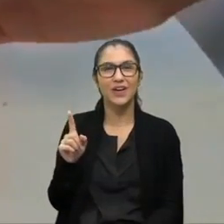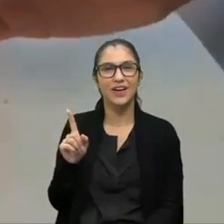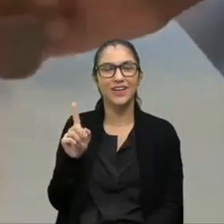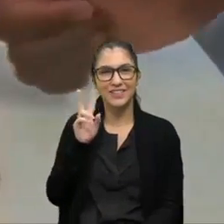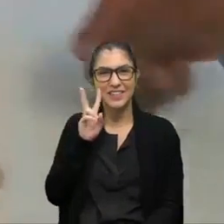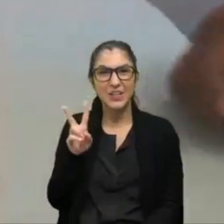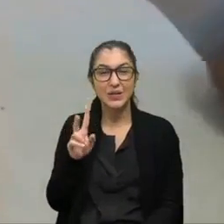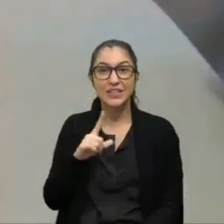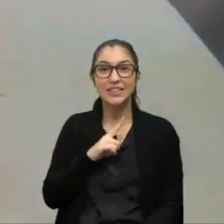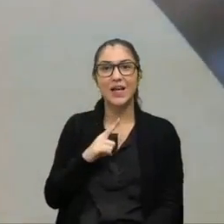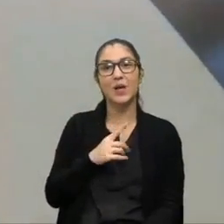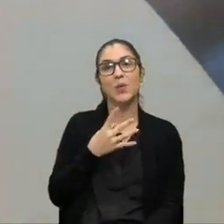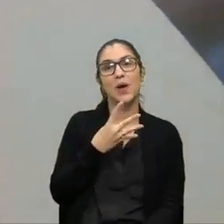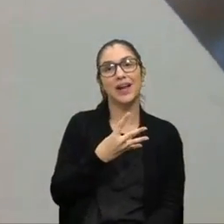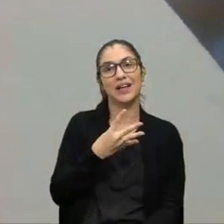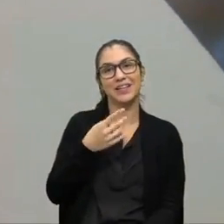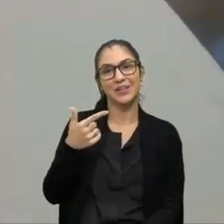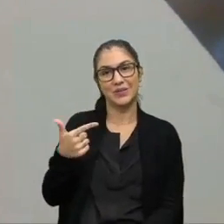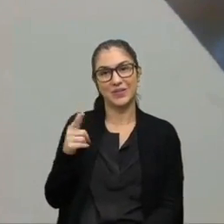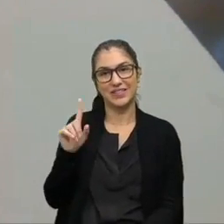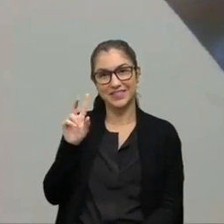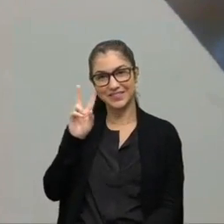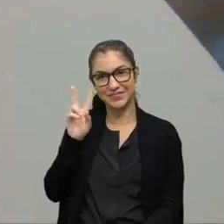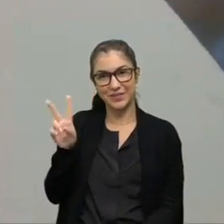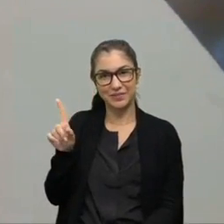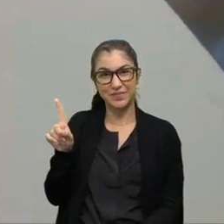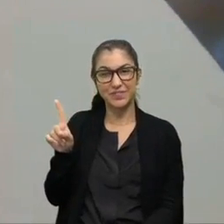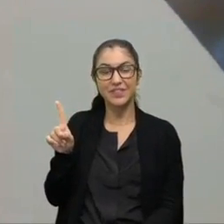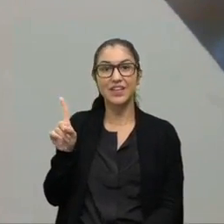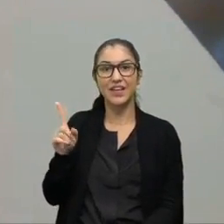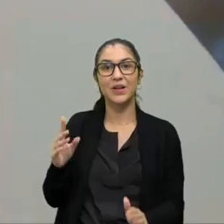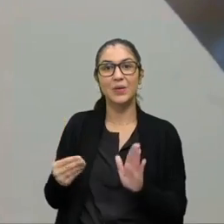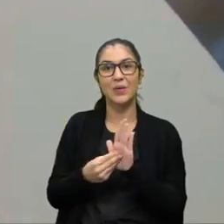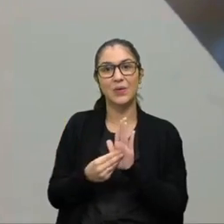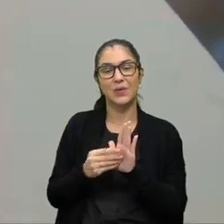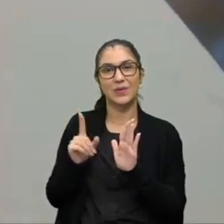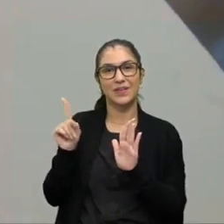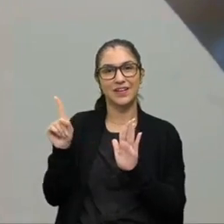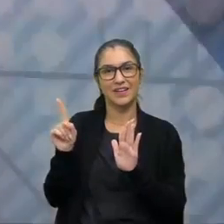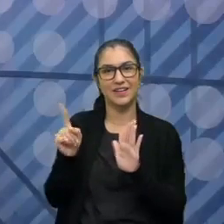Na verdade, tem 42. Olha lá. 42 e ele colocou